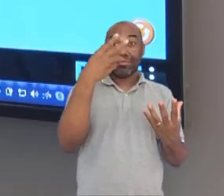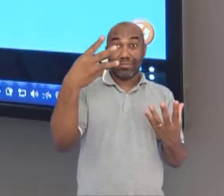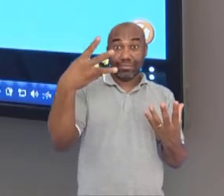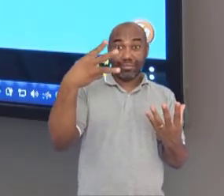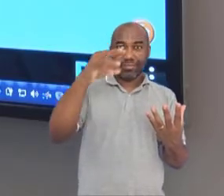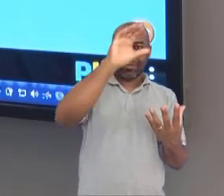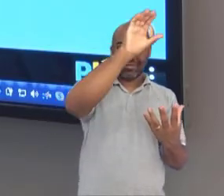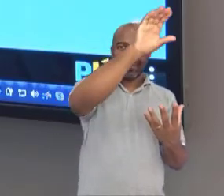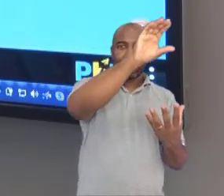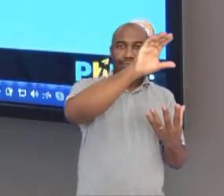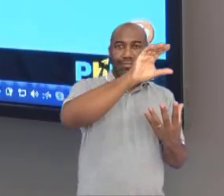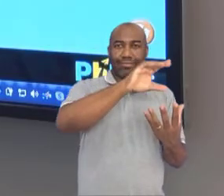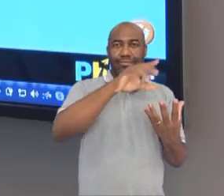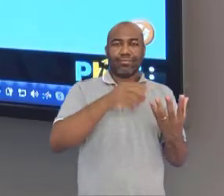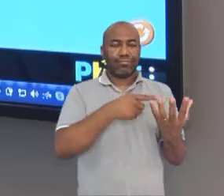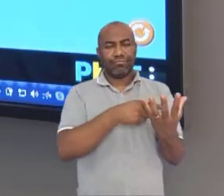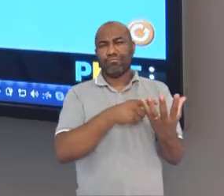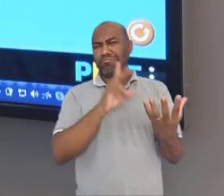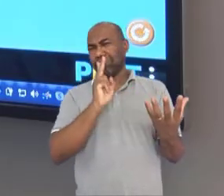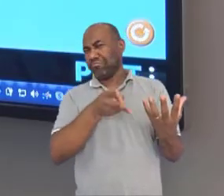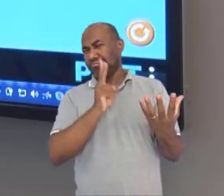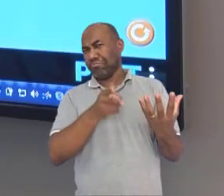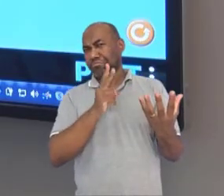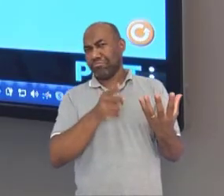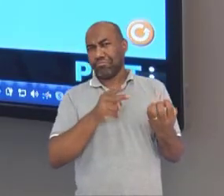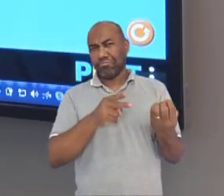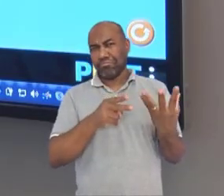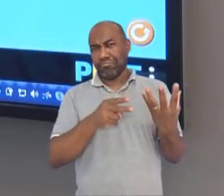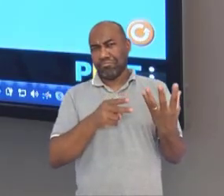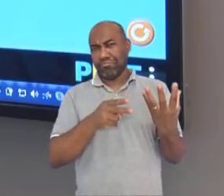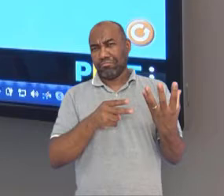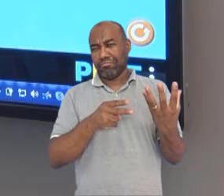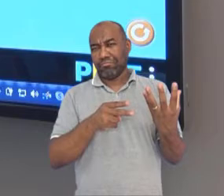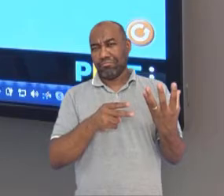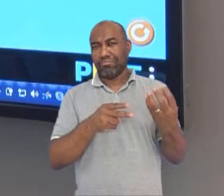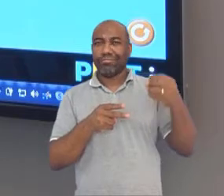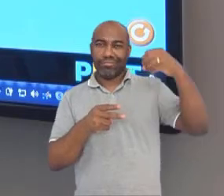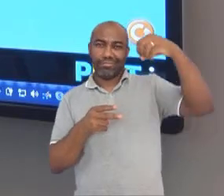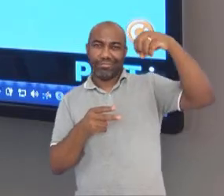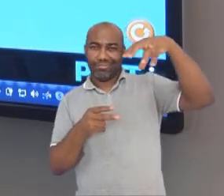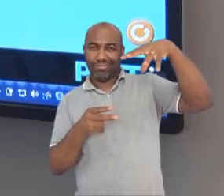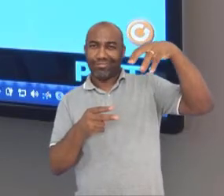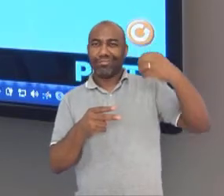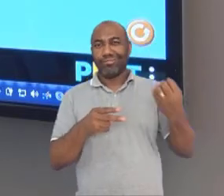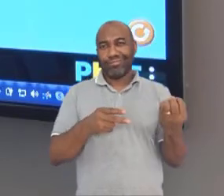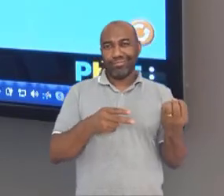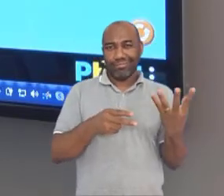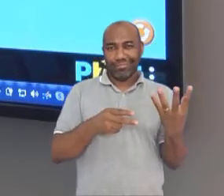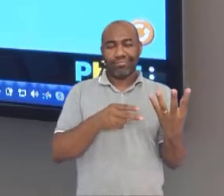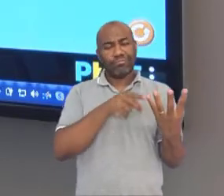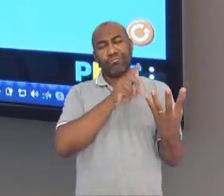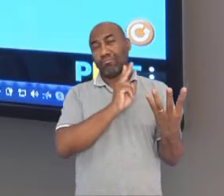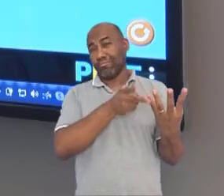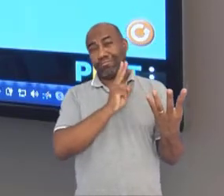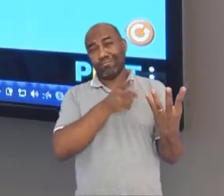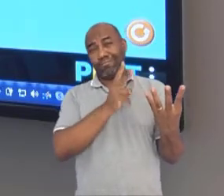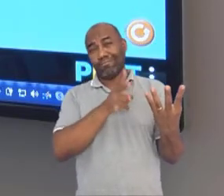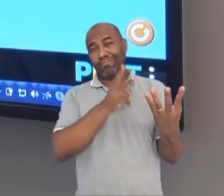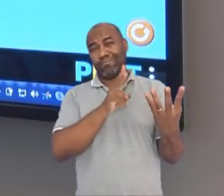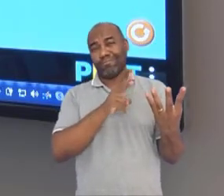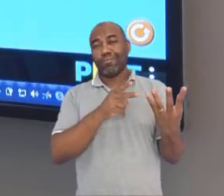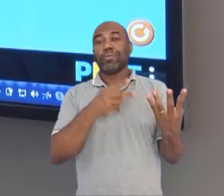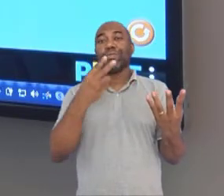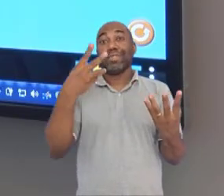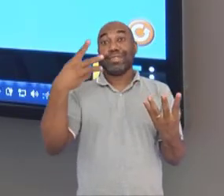um tempo bem maior. Caso o circuito fosse em série, o tempo de redução